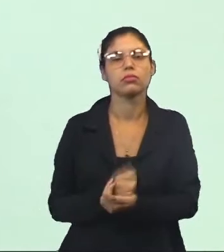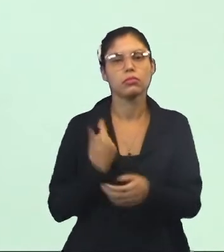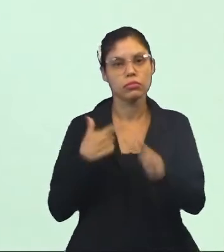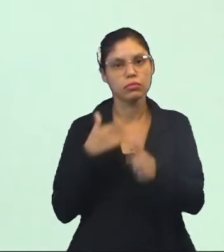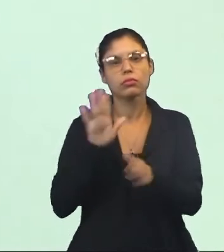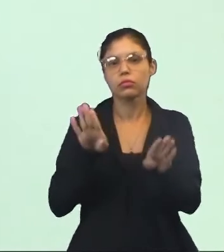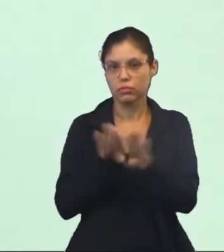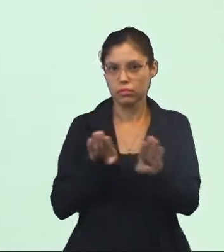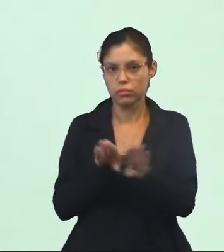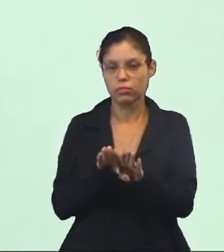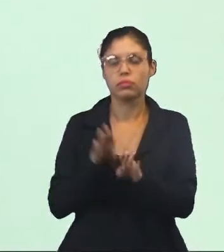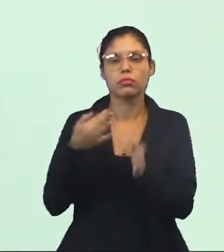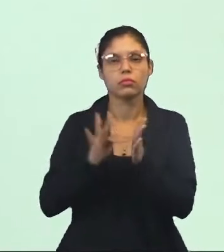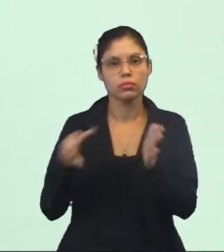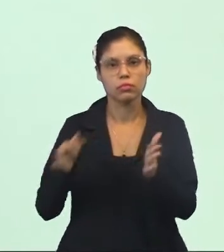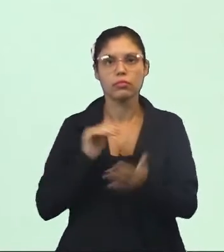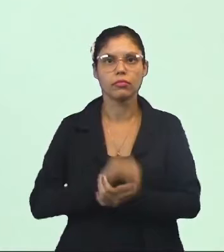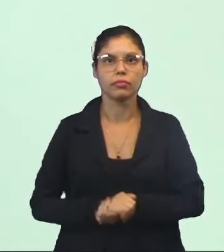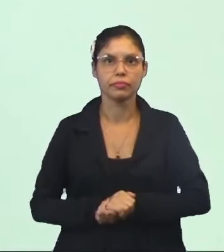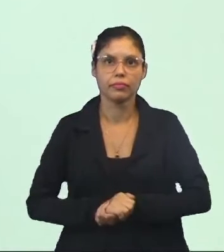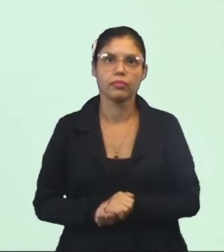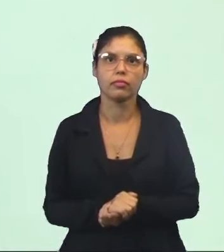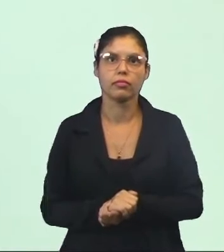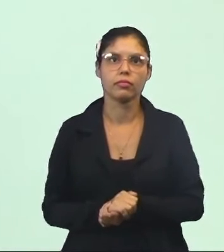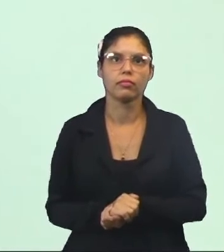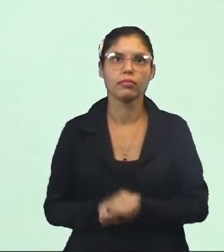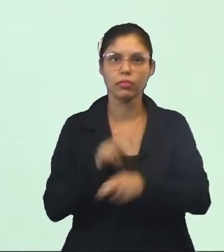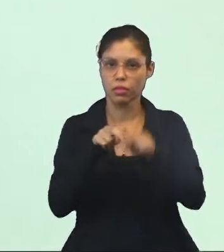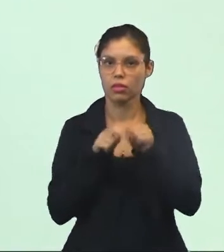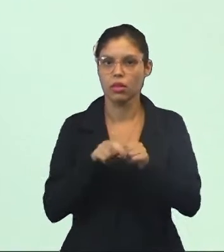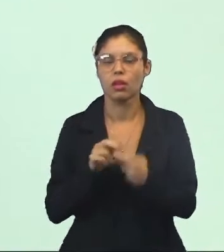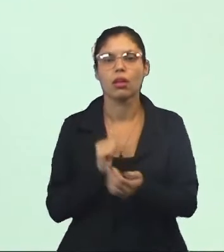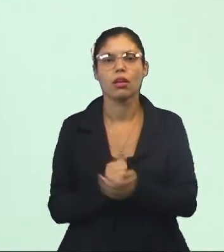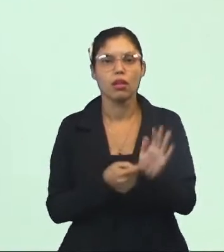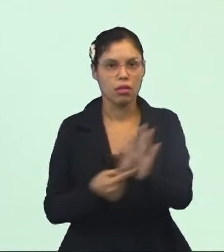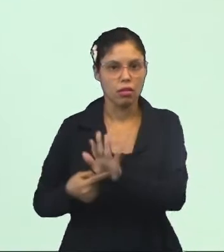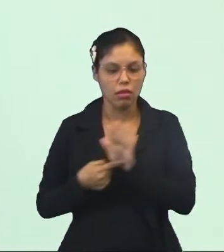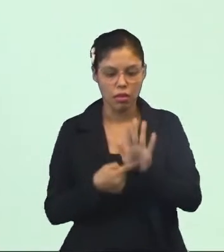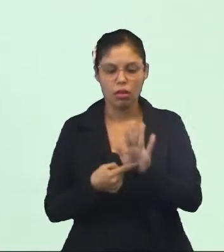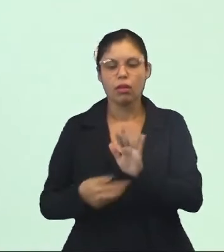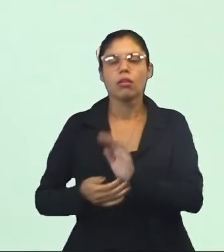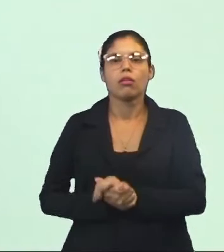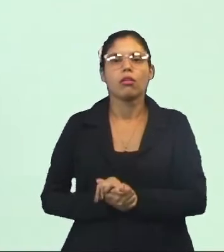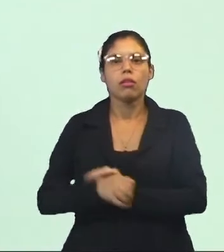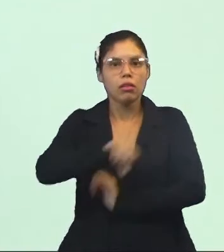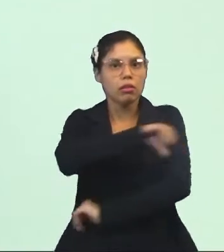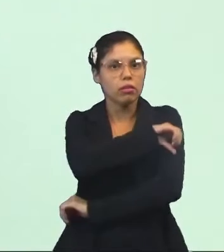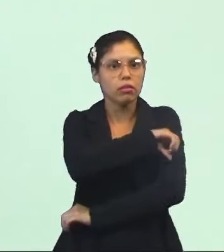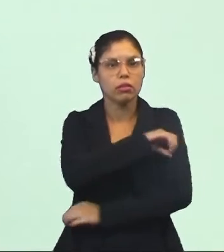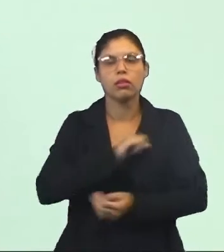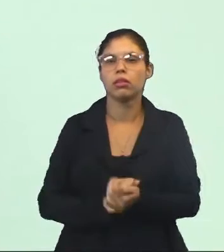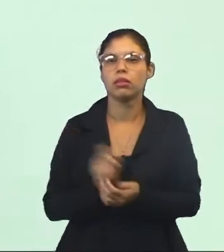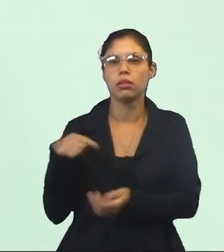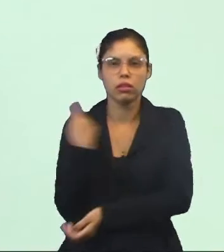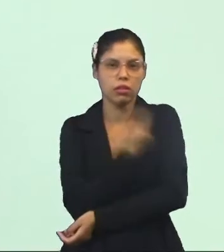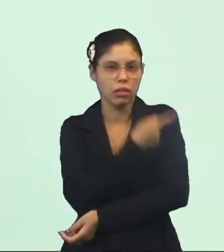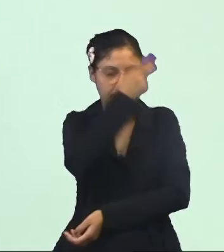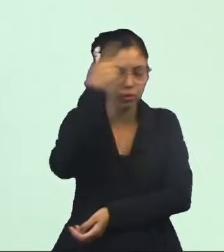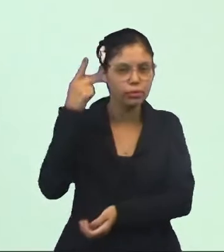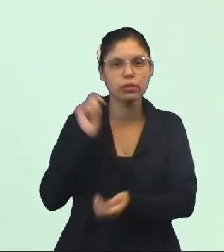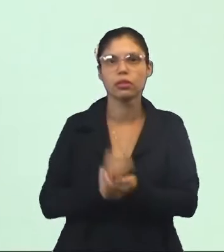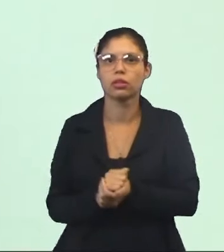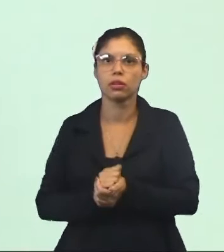trabalha ela também na função. Tá? É por isso que ela é bem representada no 9º ano, para que as pessoas